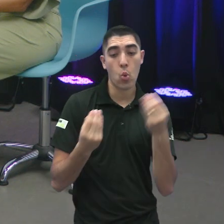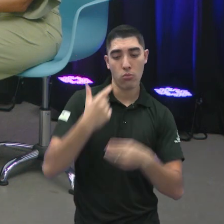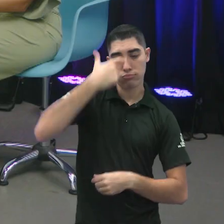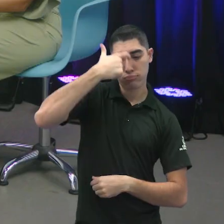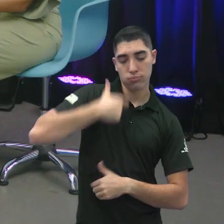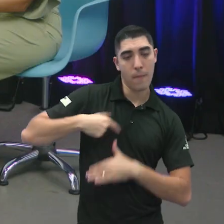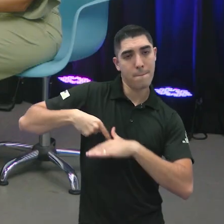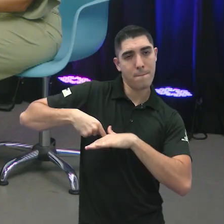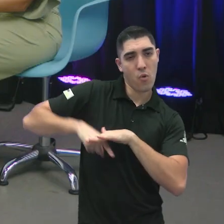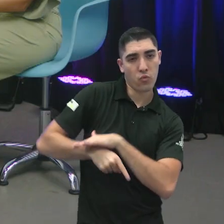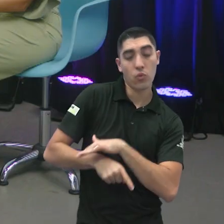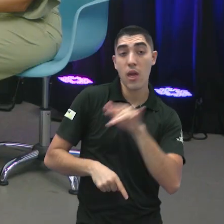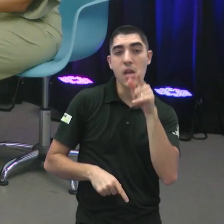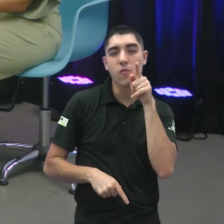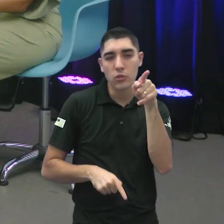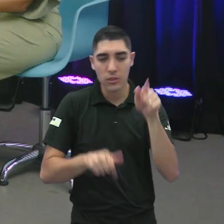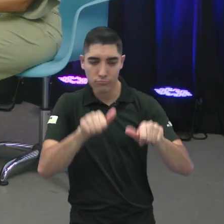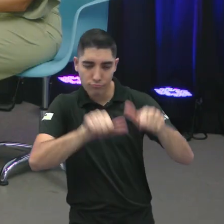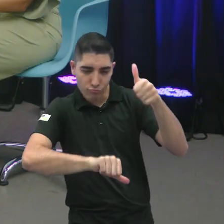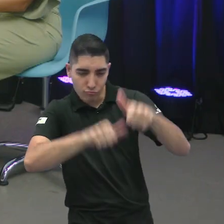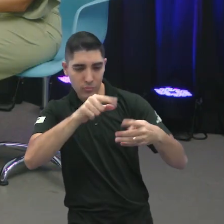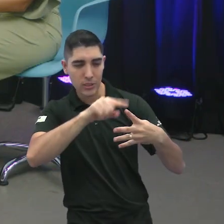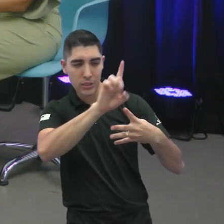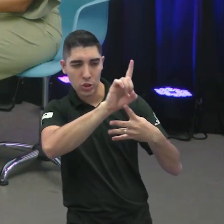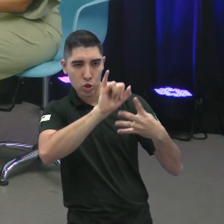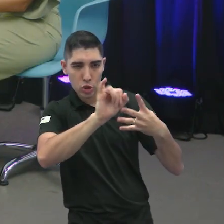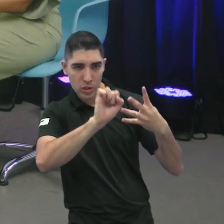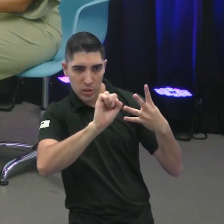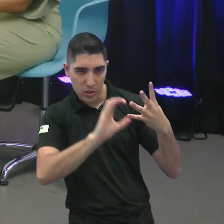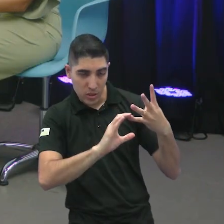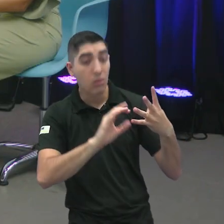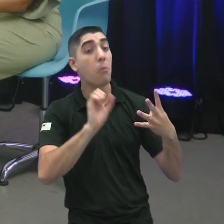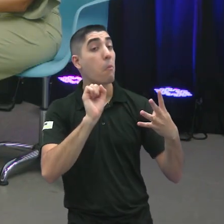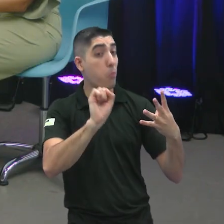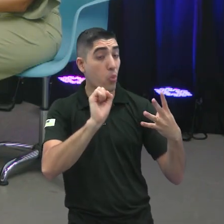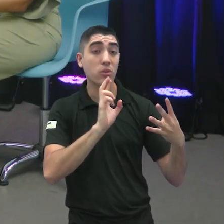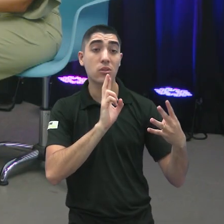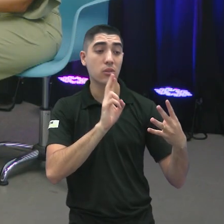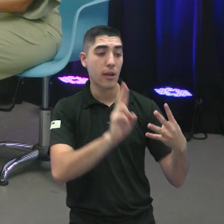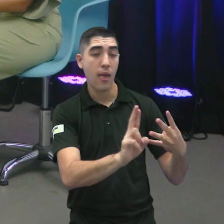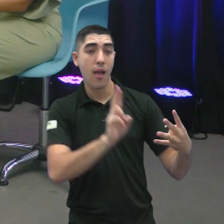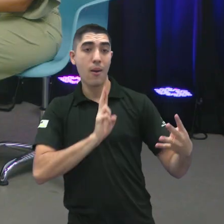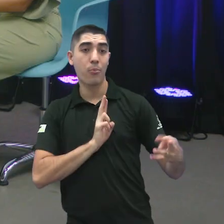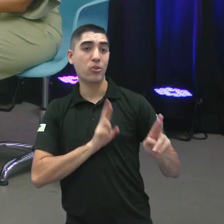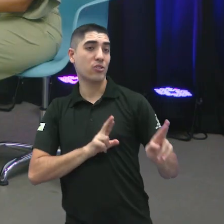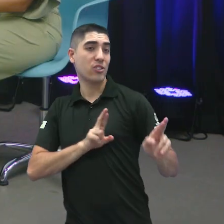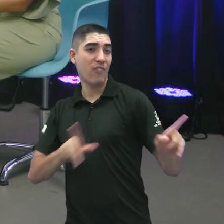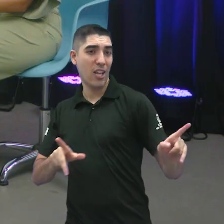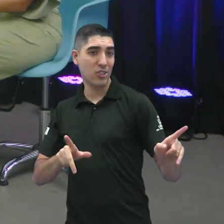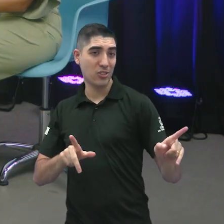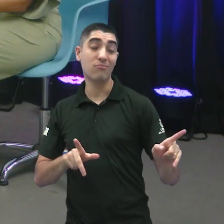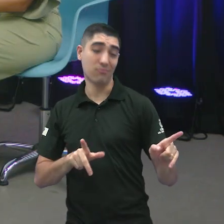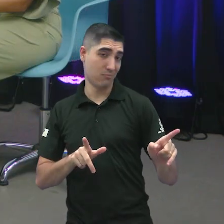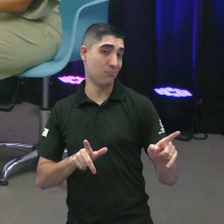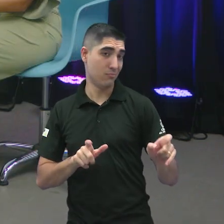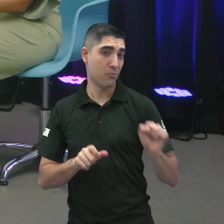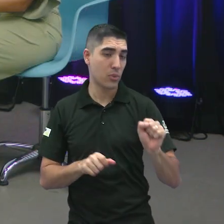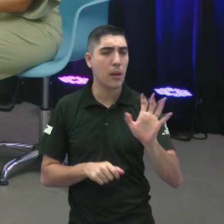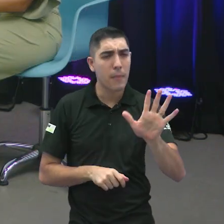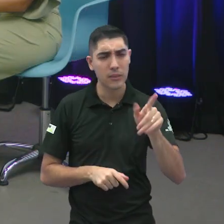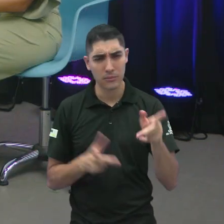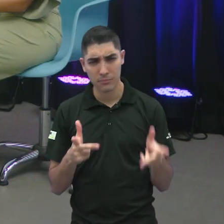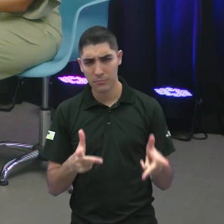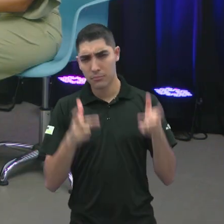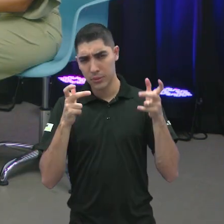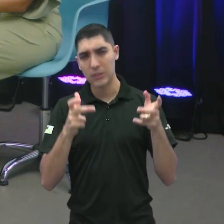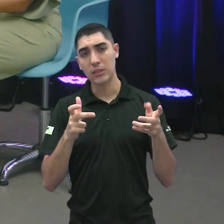né? Então, sempre quando você faz o teste, dá resultados diferentes, sim, pode acontecer. Mas observa que